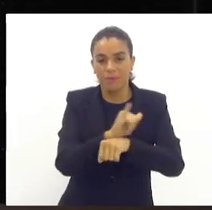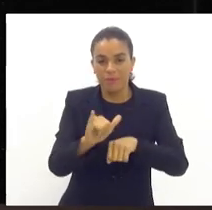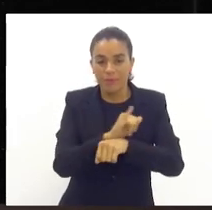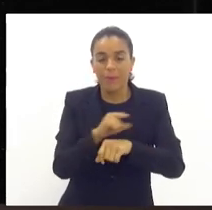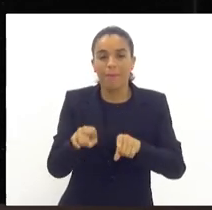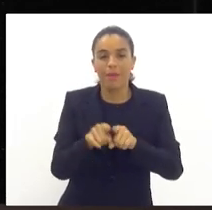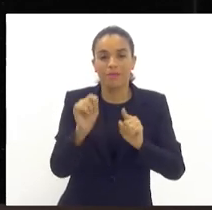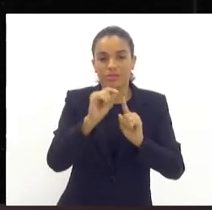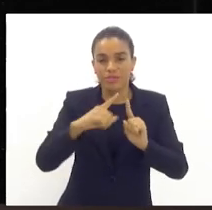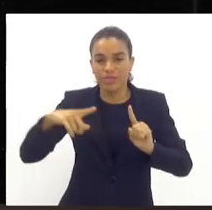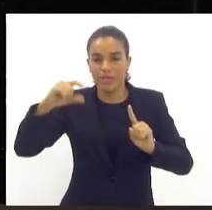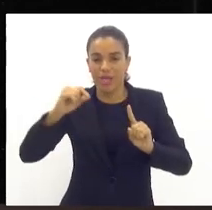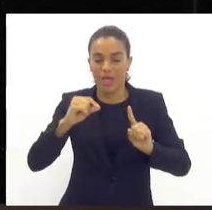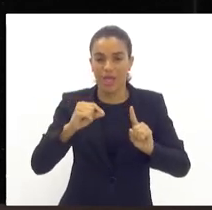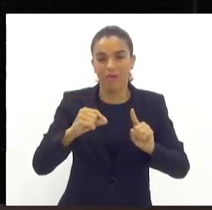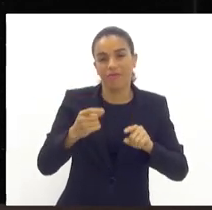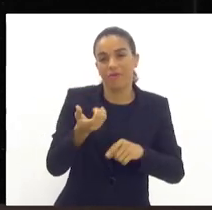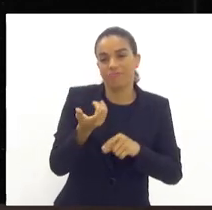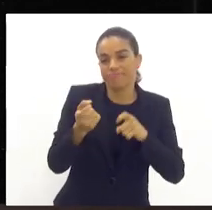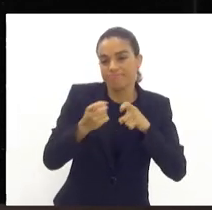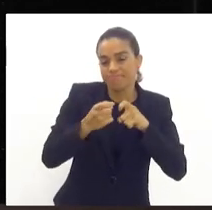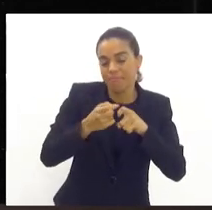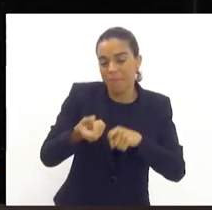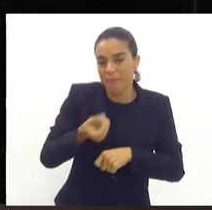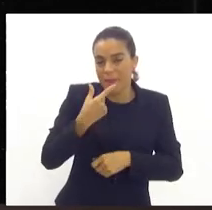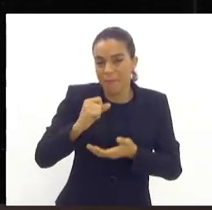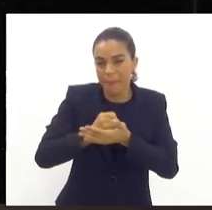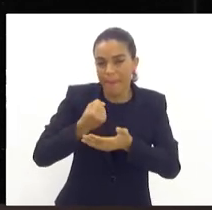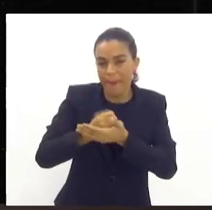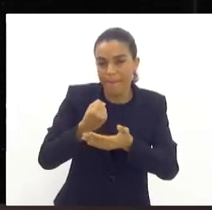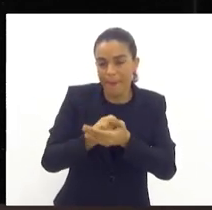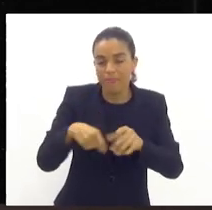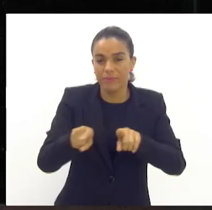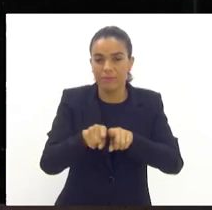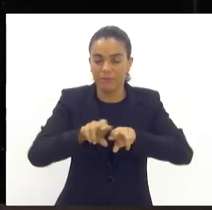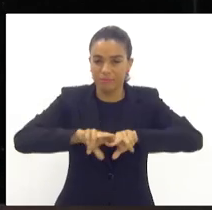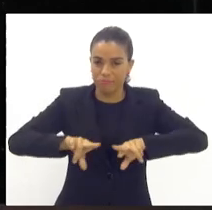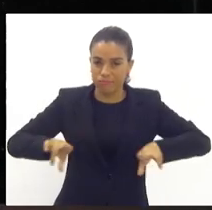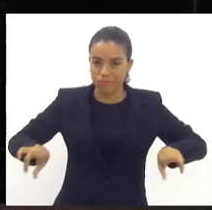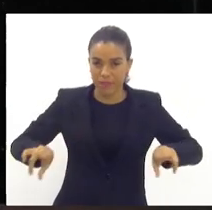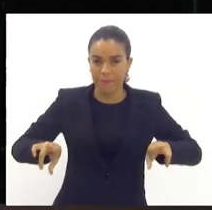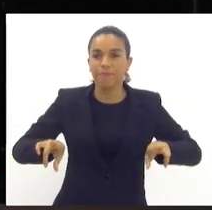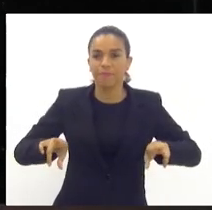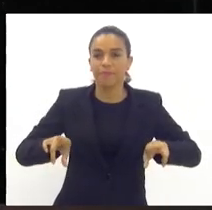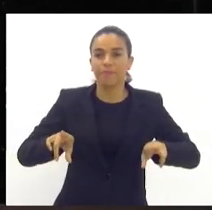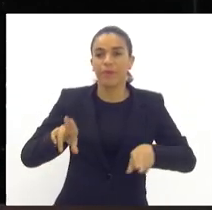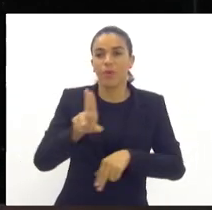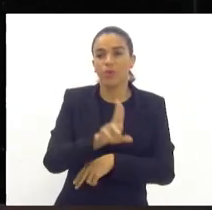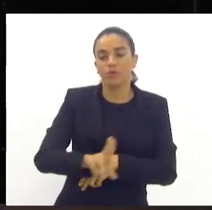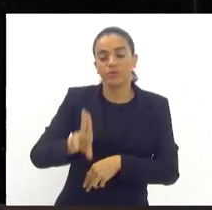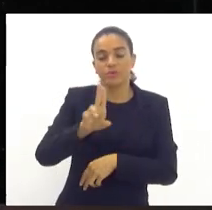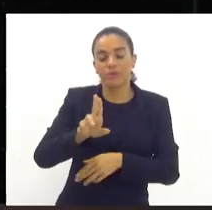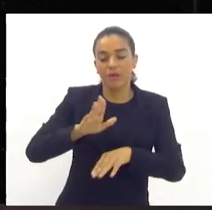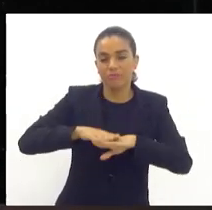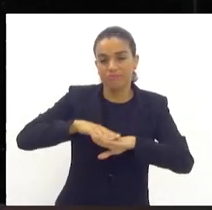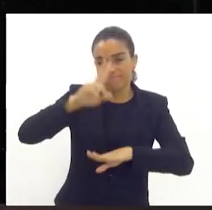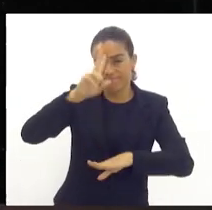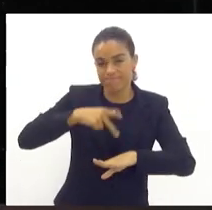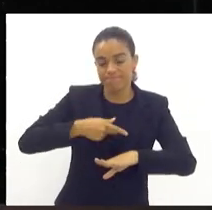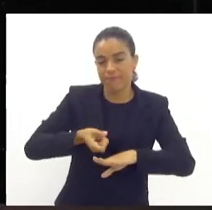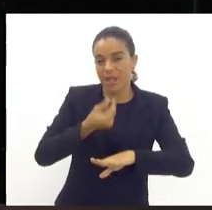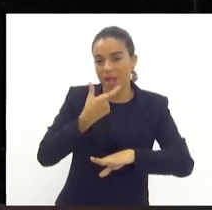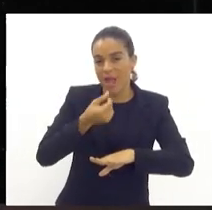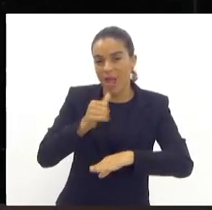medicinais, temperos, buscando informar os beneficiários sobre os efeitos deletérios da automedicação, como